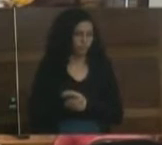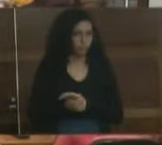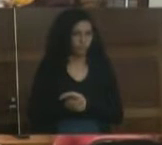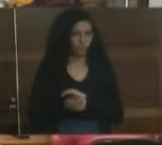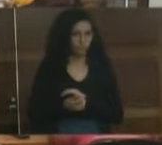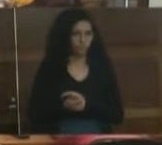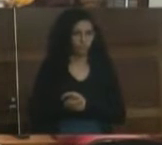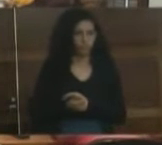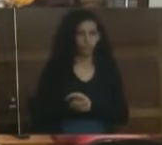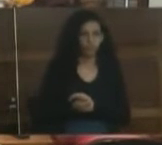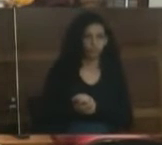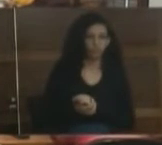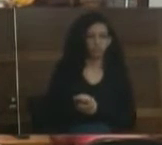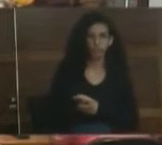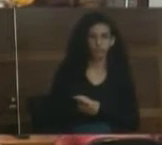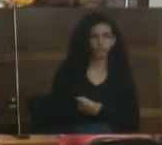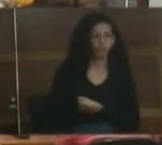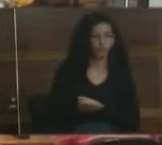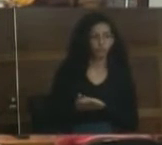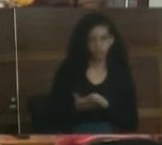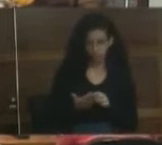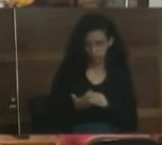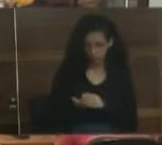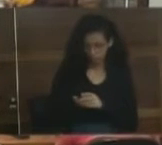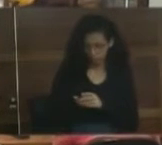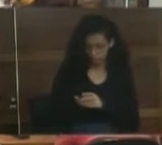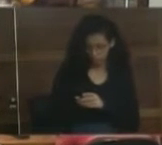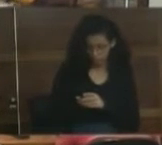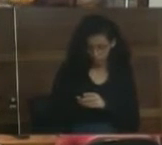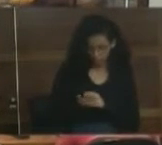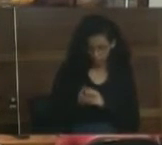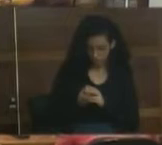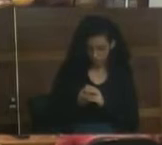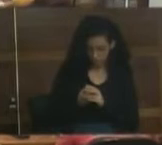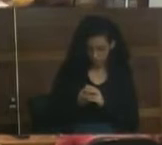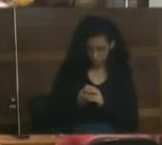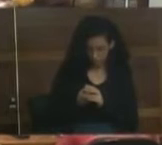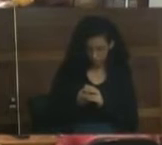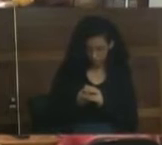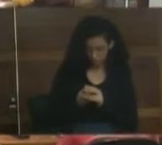e aí e aí